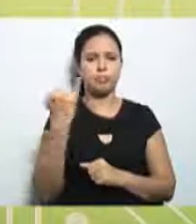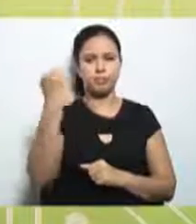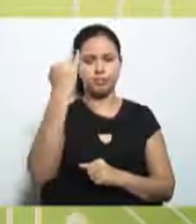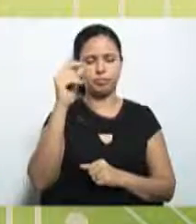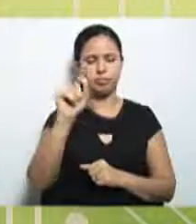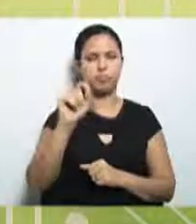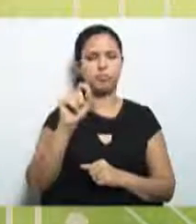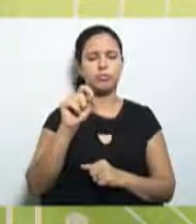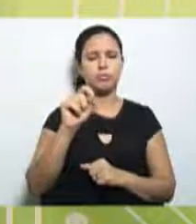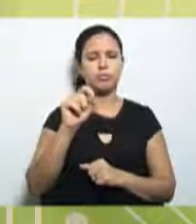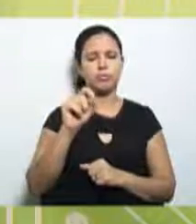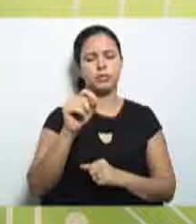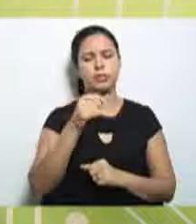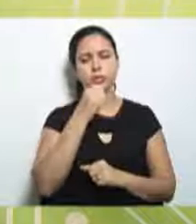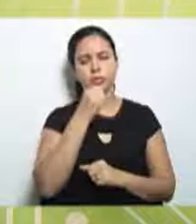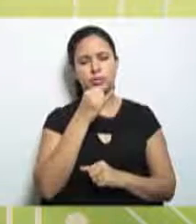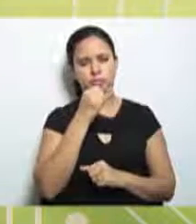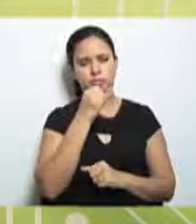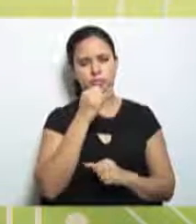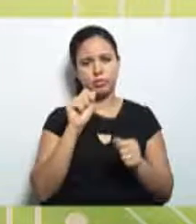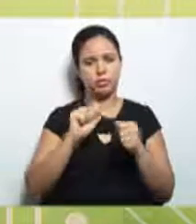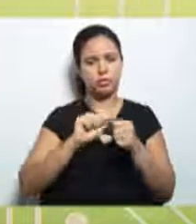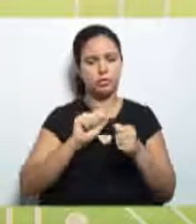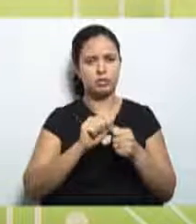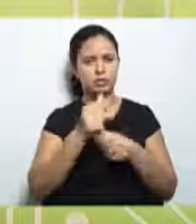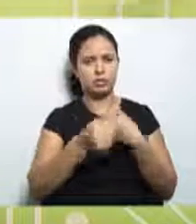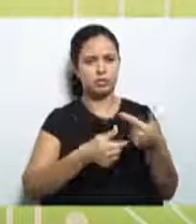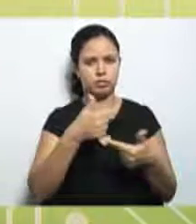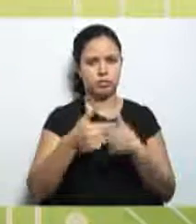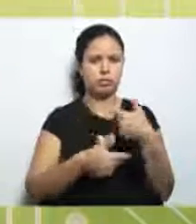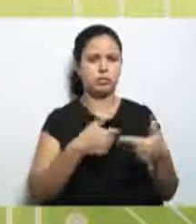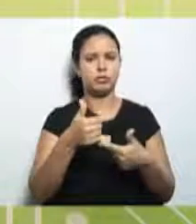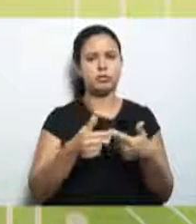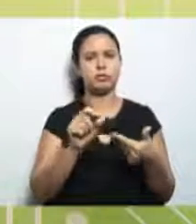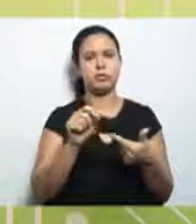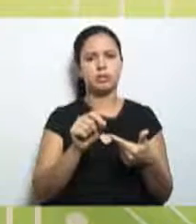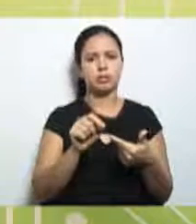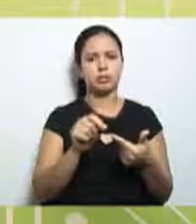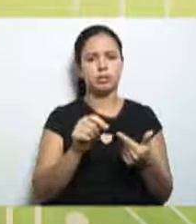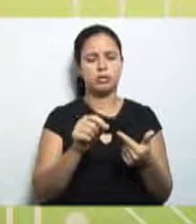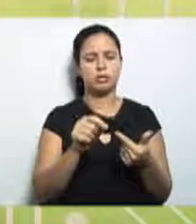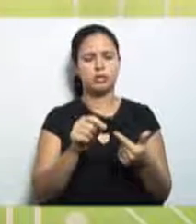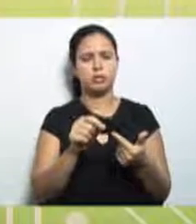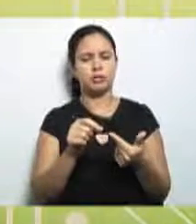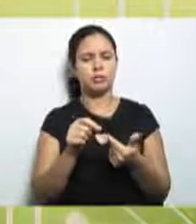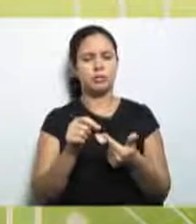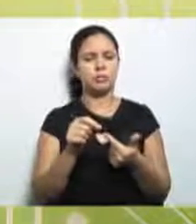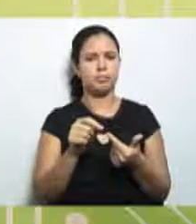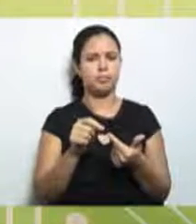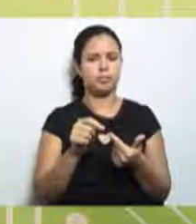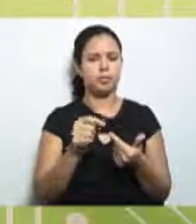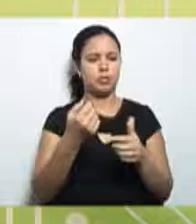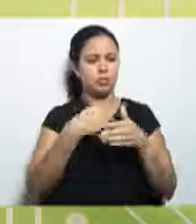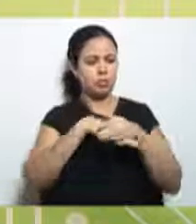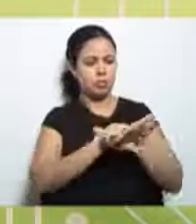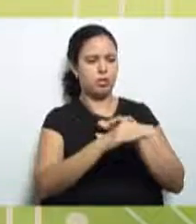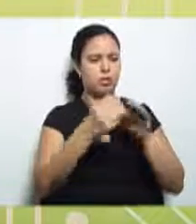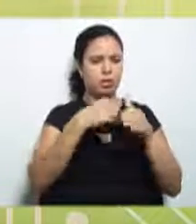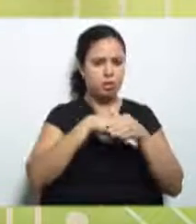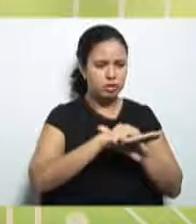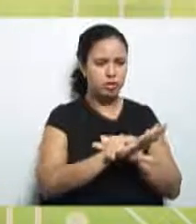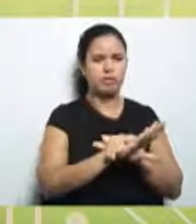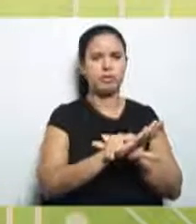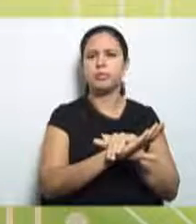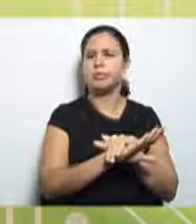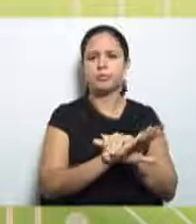eram produzidos excedentes. Então, a sociedade tribal, ela não produz para guardar. Agora